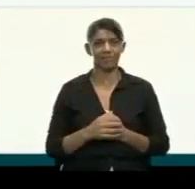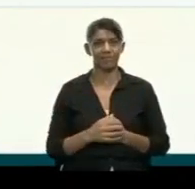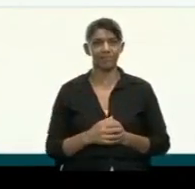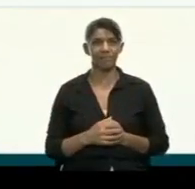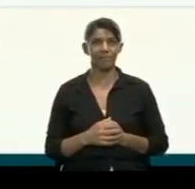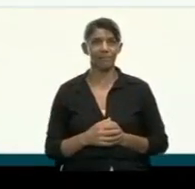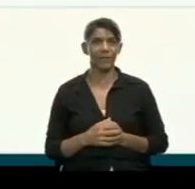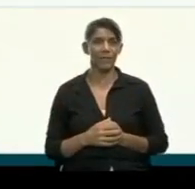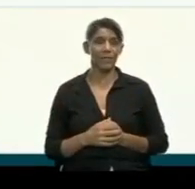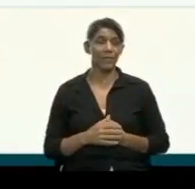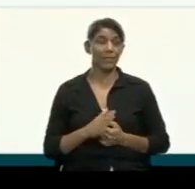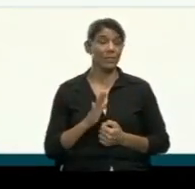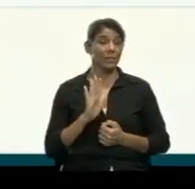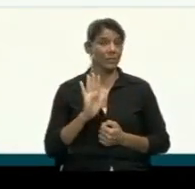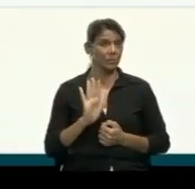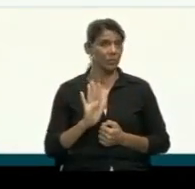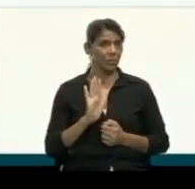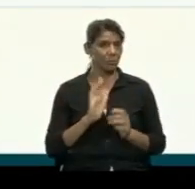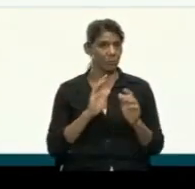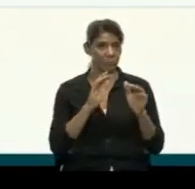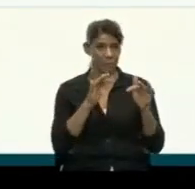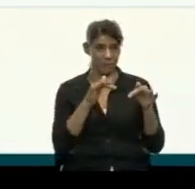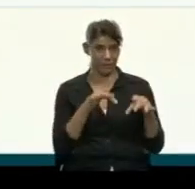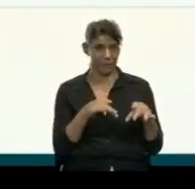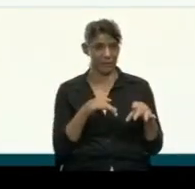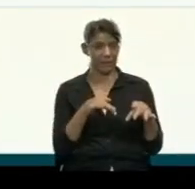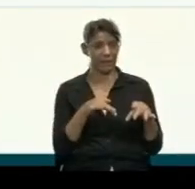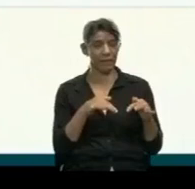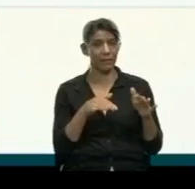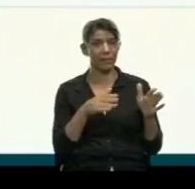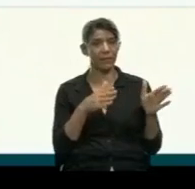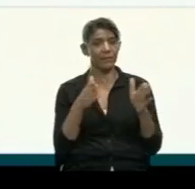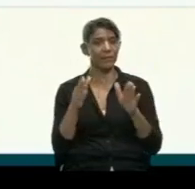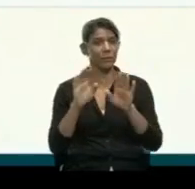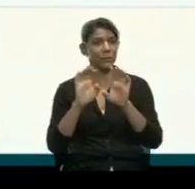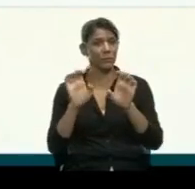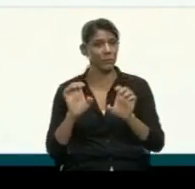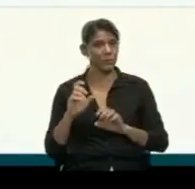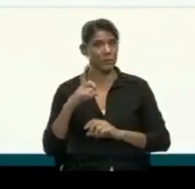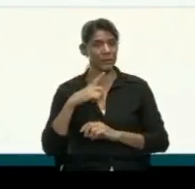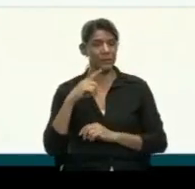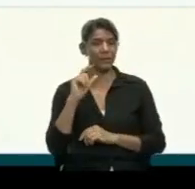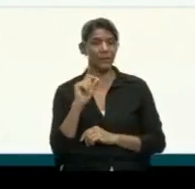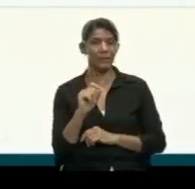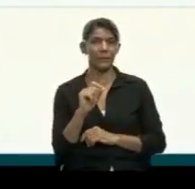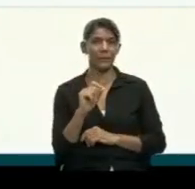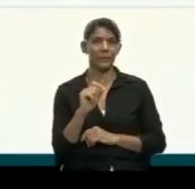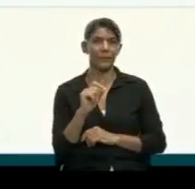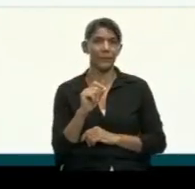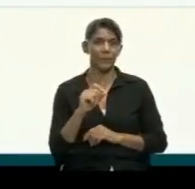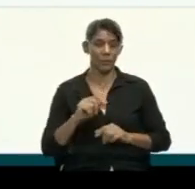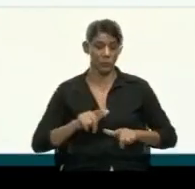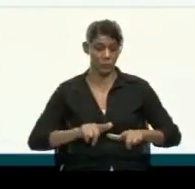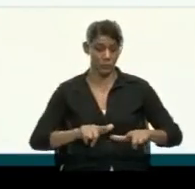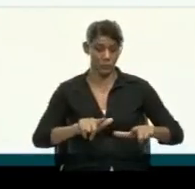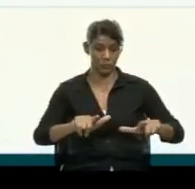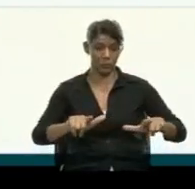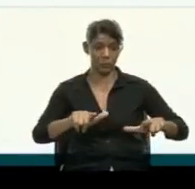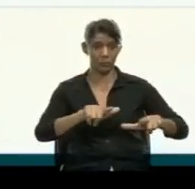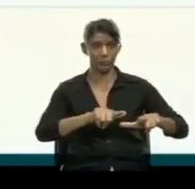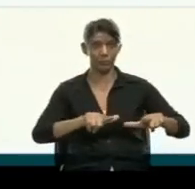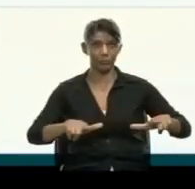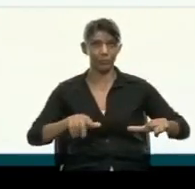então, só para finalizar nessa nossa parte de estrutura, a gente tem o solo compactado,